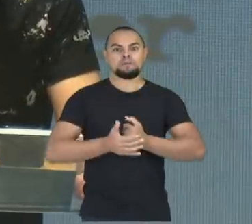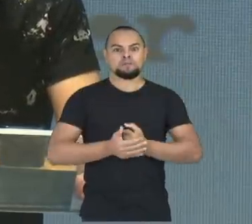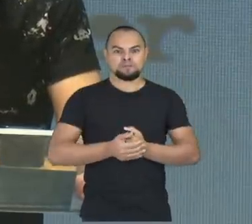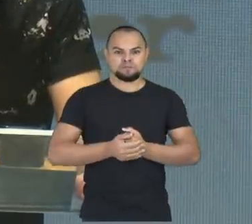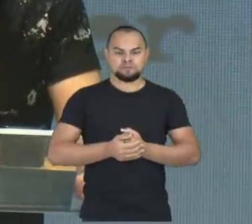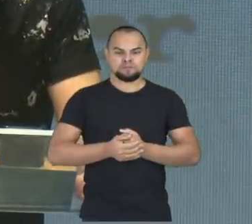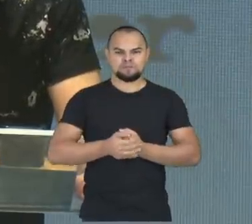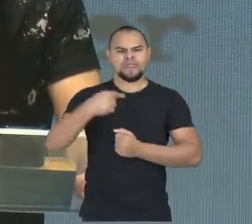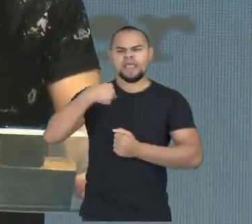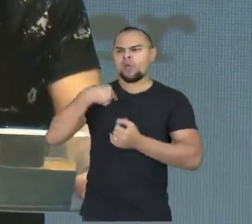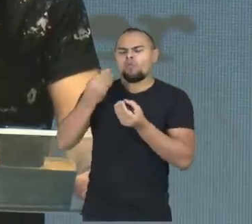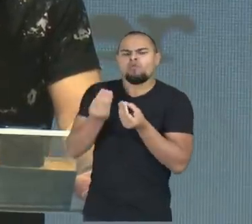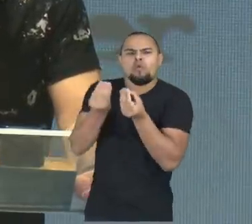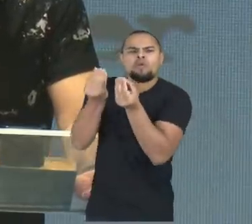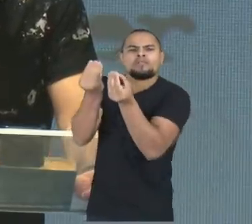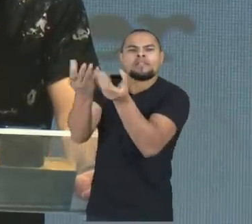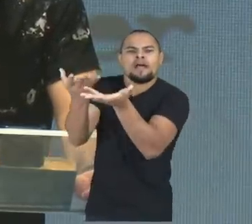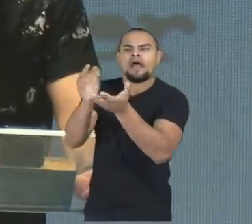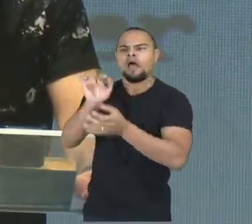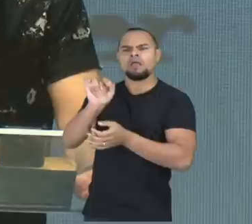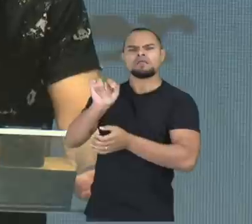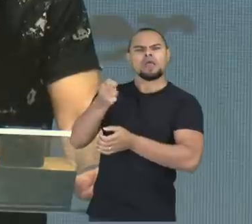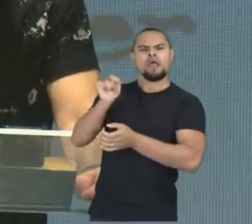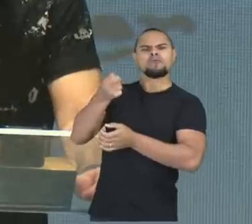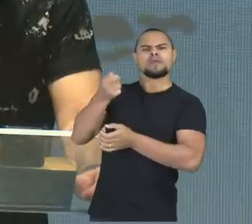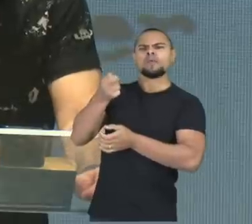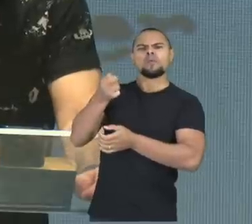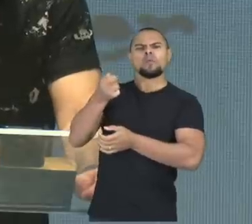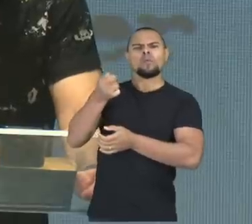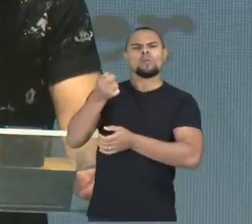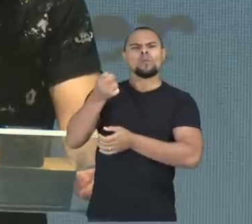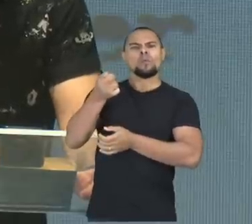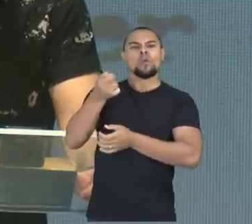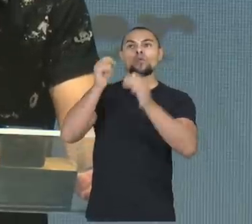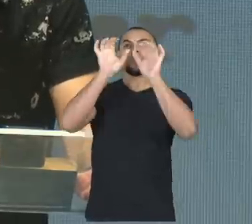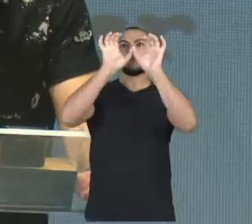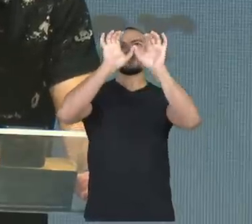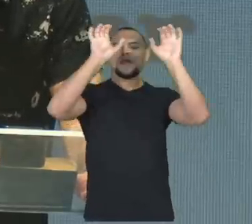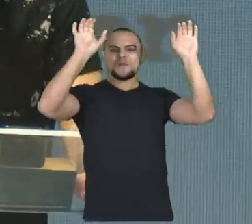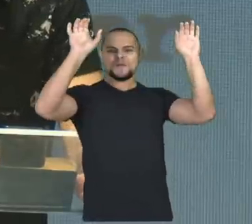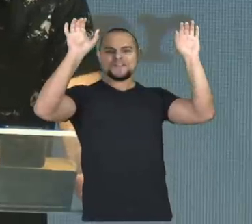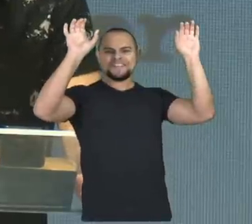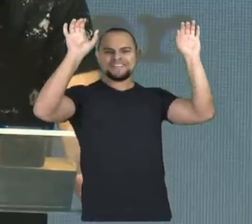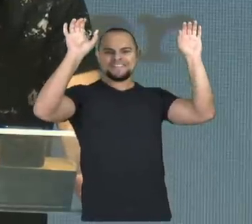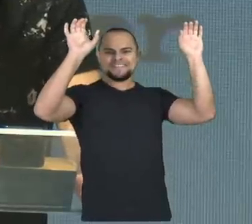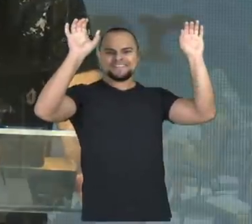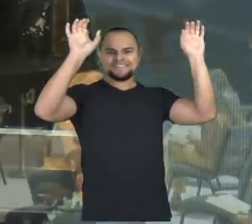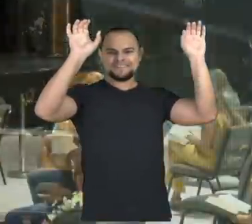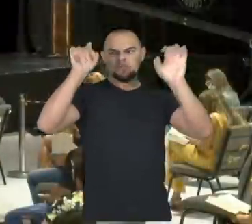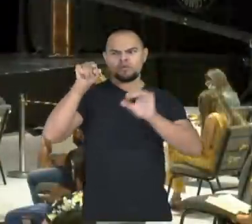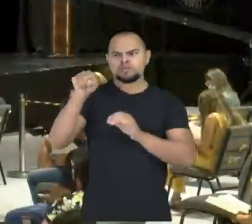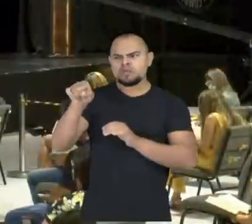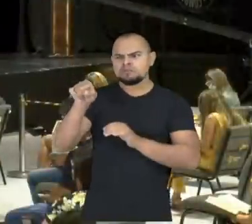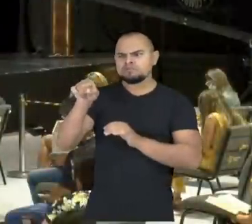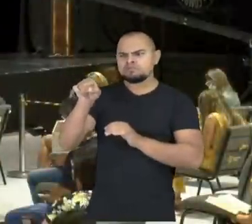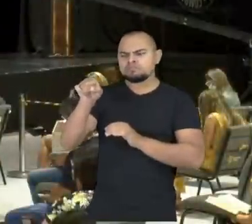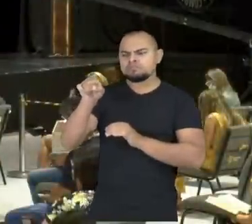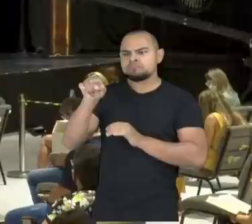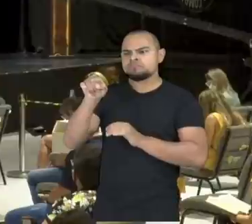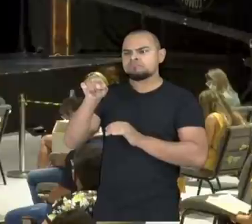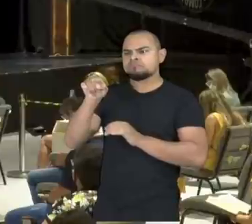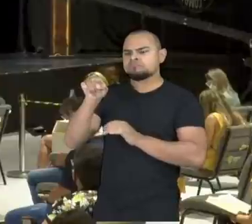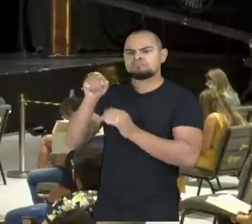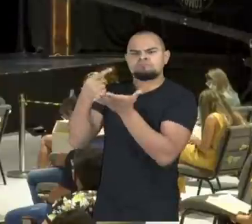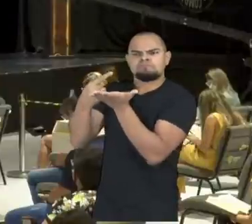Eu lhe darei as chaves do reino dos céus. O que você ligar na terra,